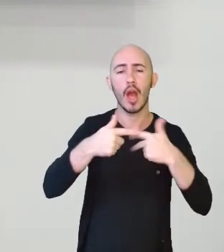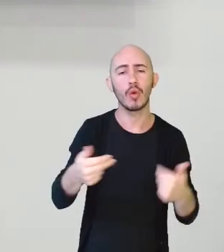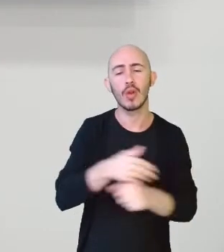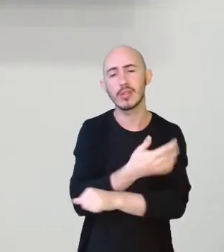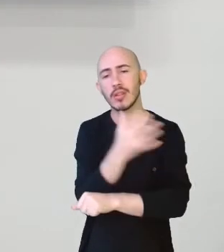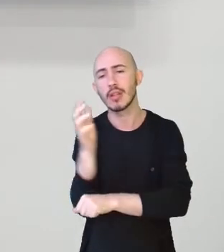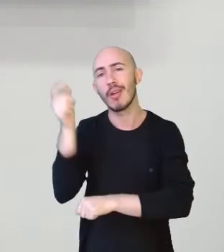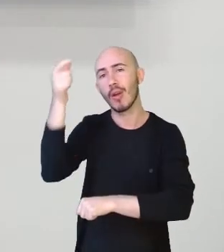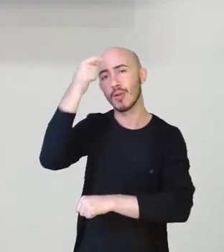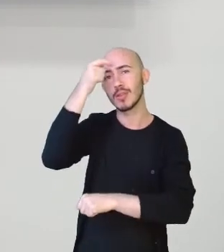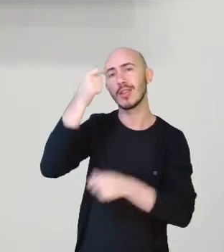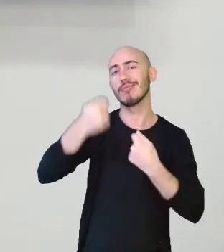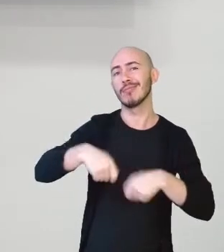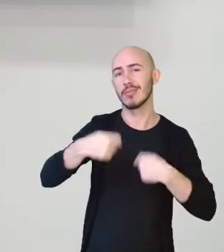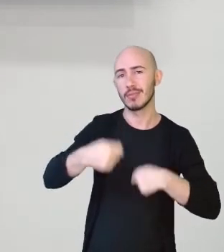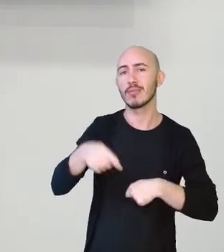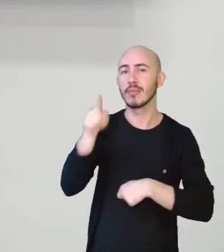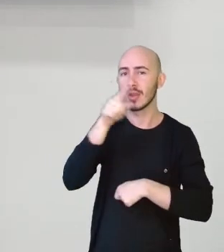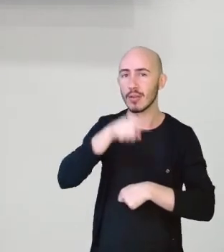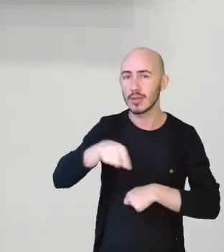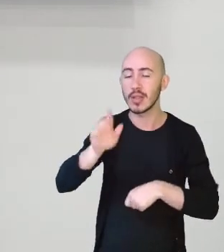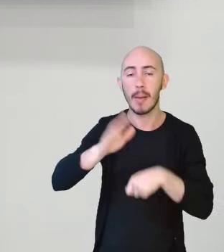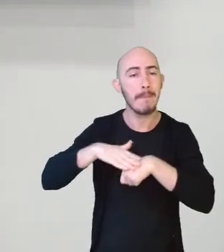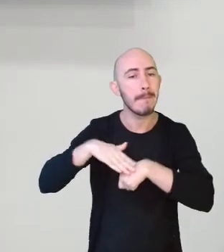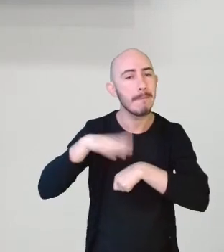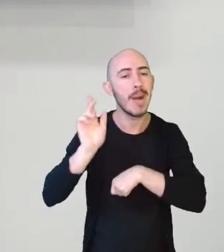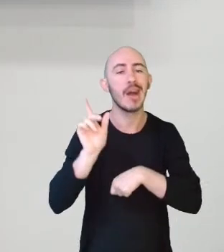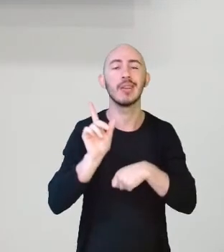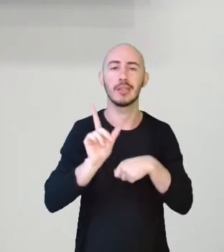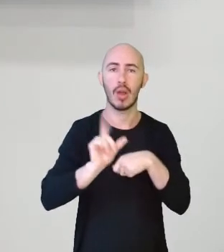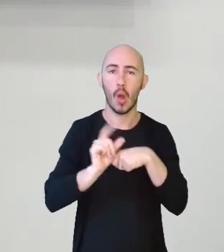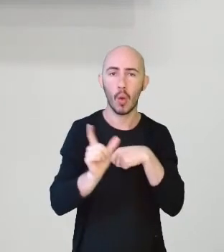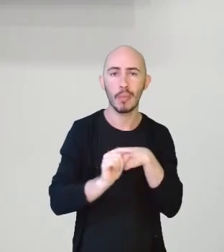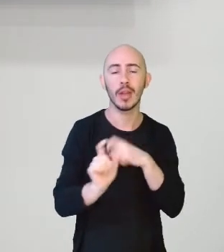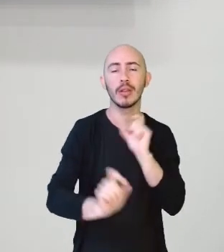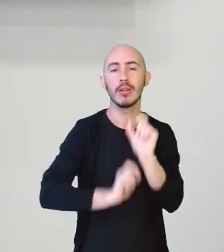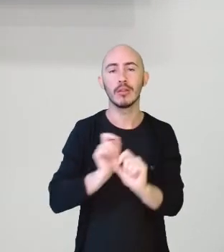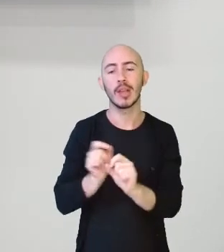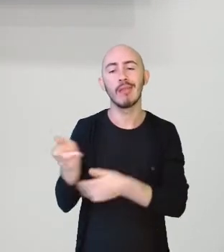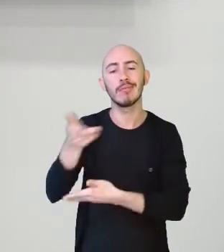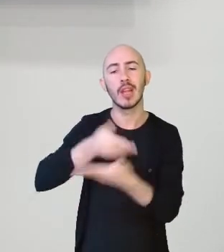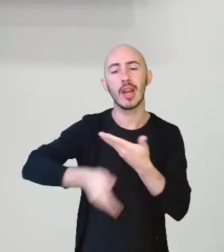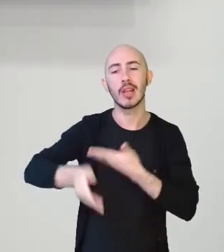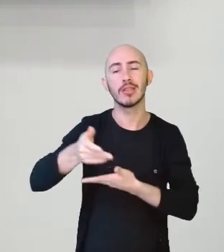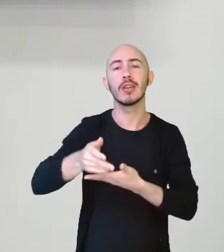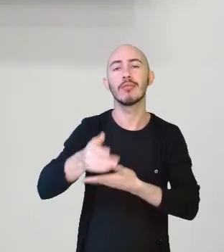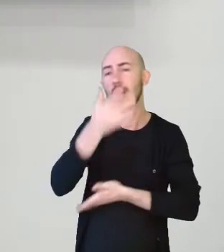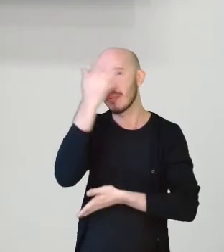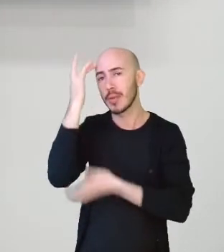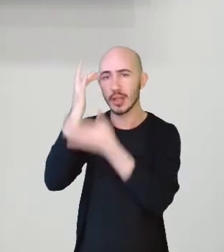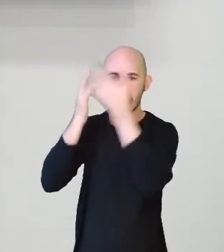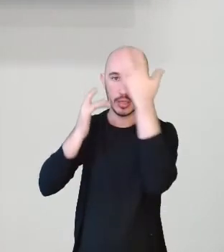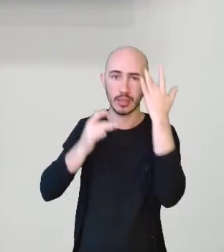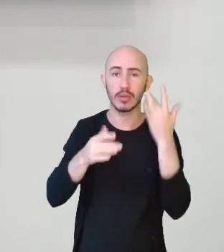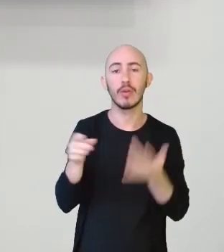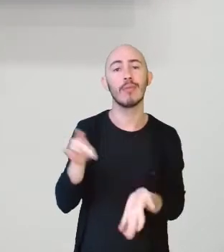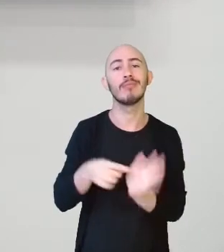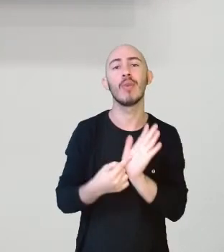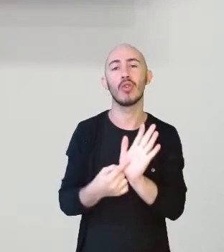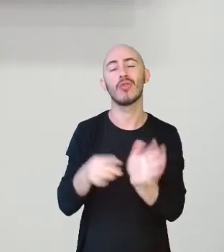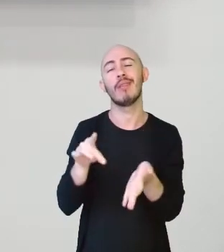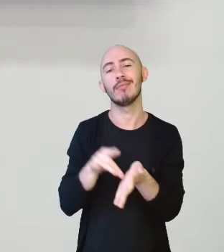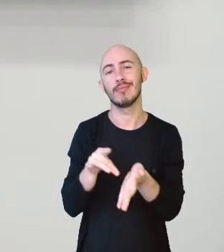forma racional, você vai ter ainda mais argumentos para conversar e convencer as pessoas dessa